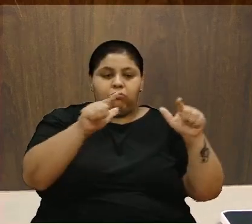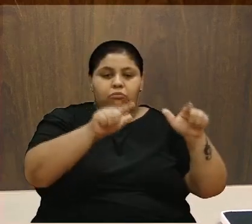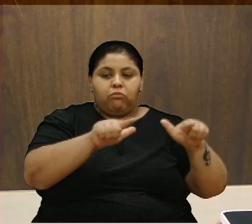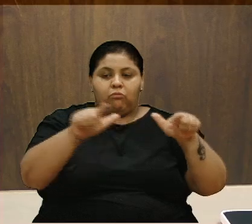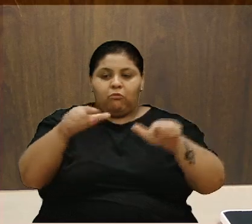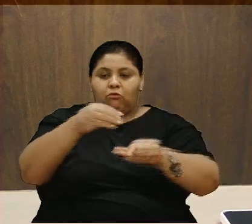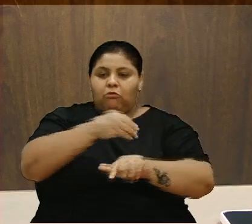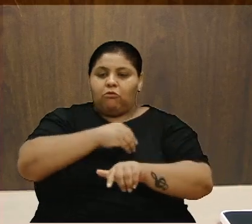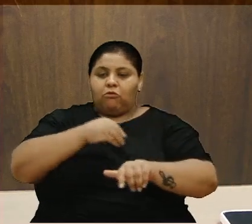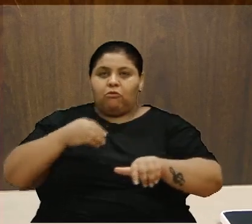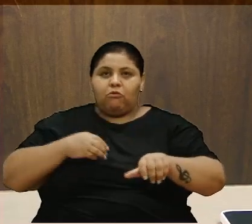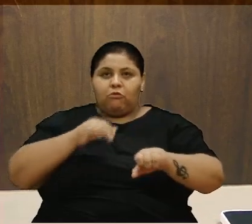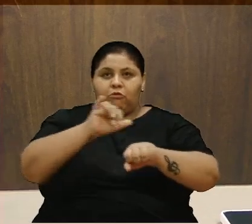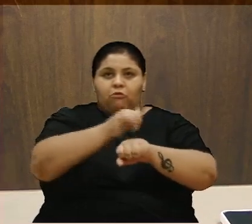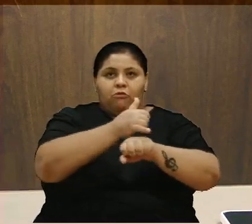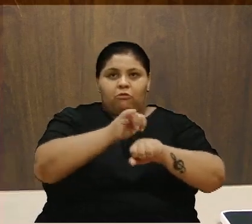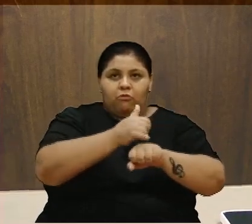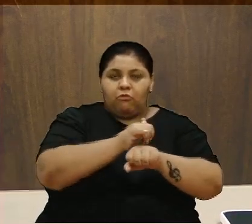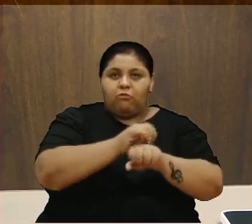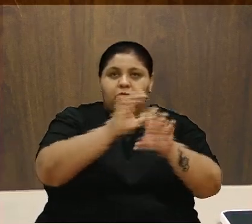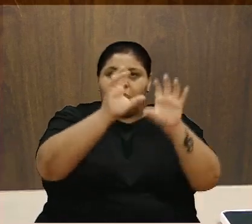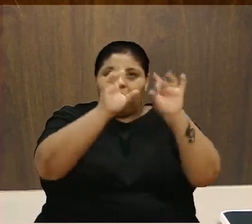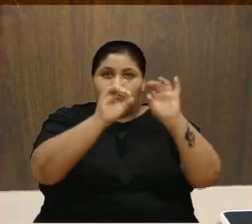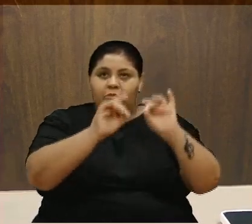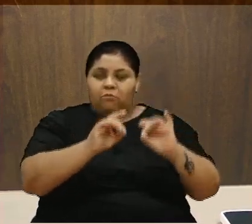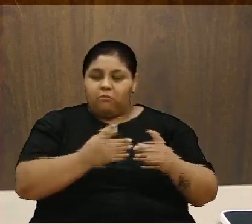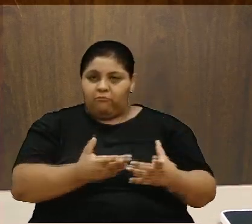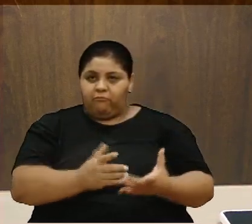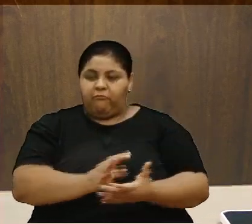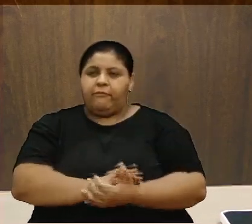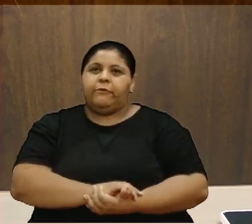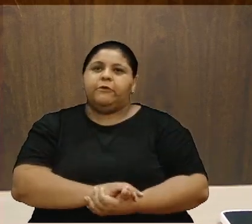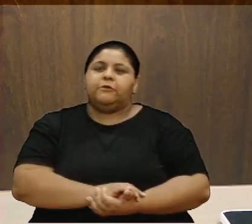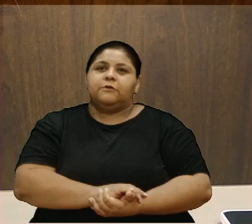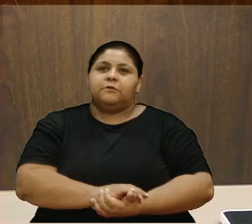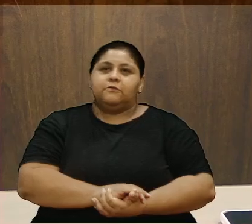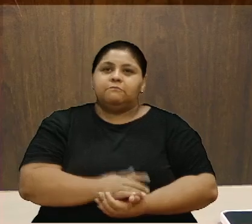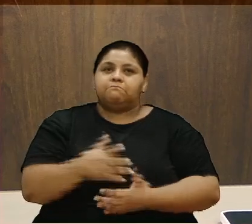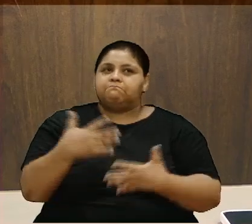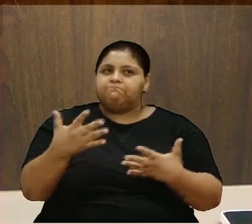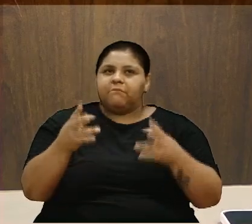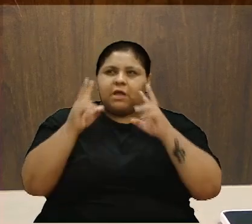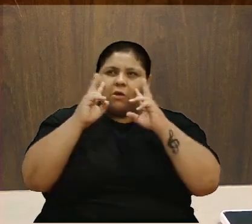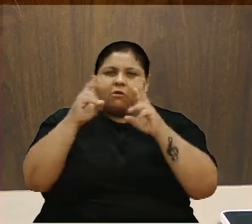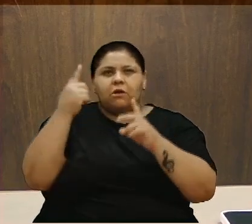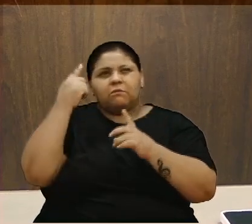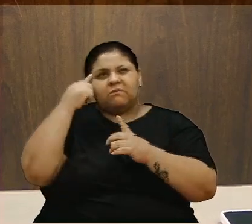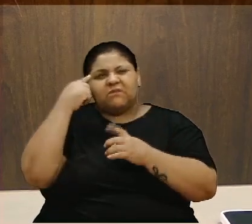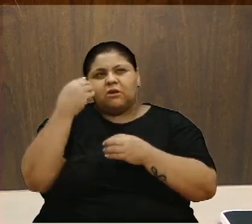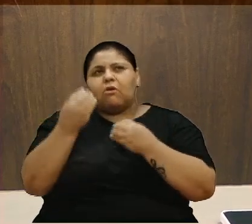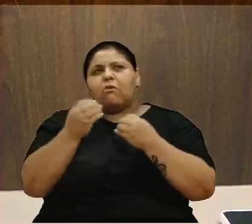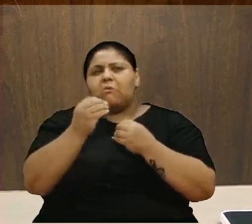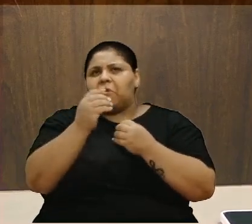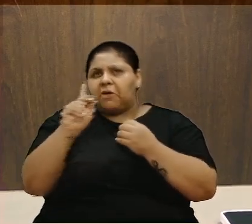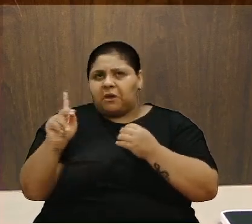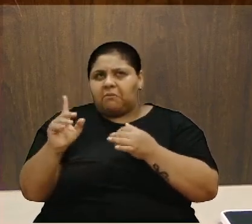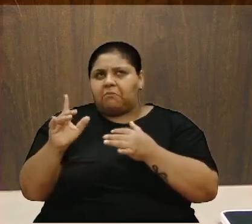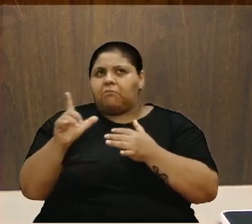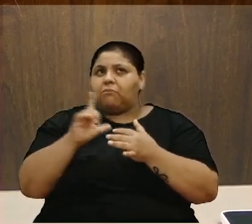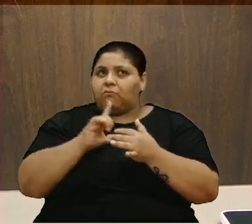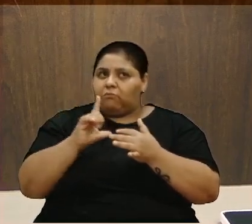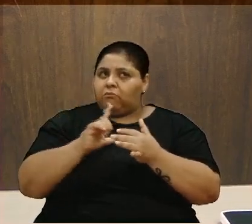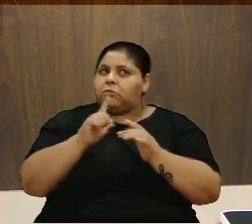médicos de estratégia das especialidades. Então, eu olho e penso assim, ok,